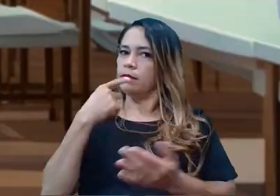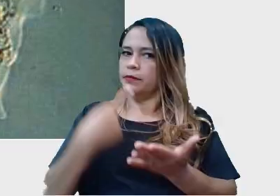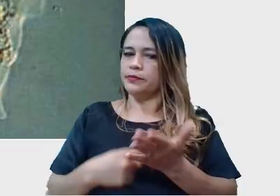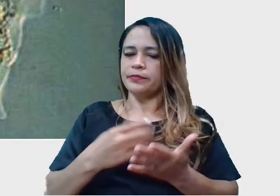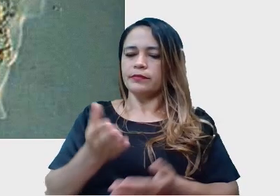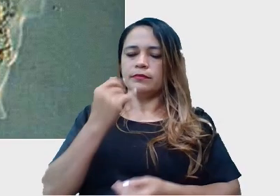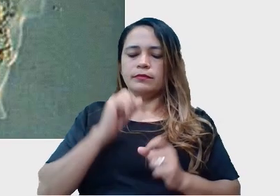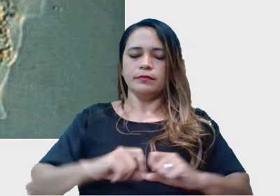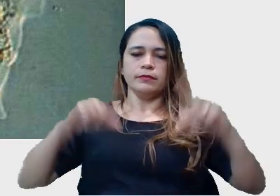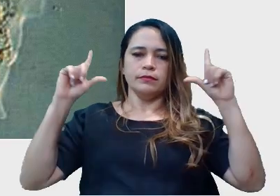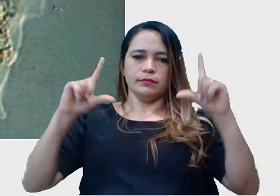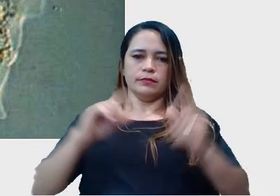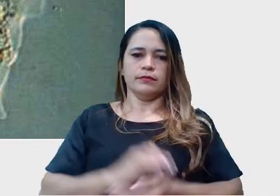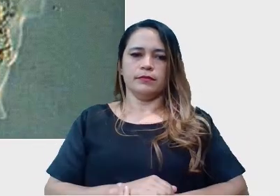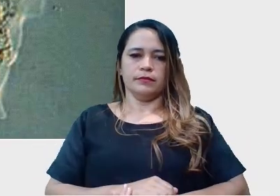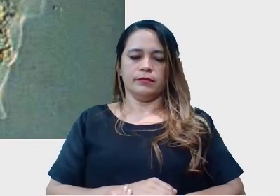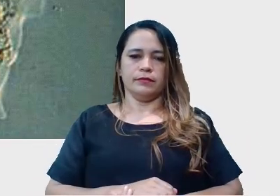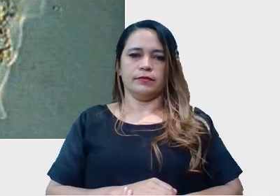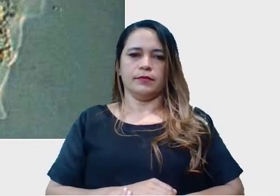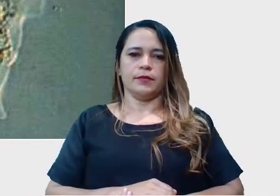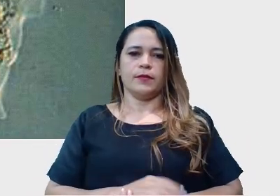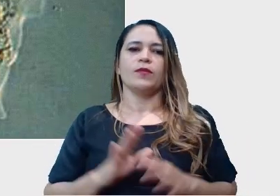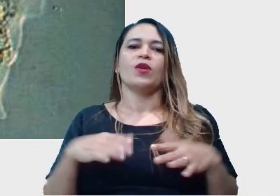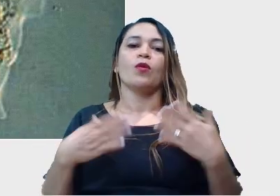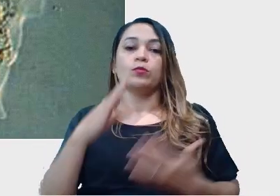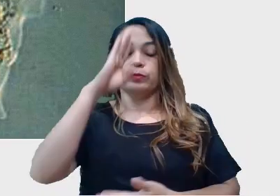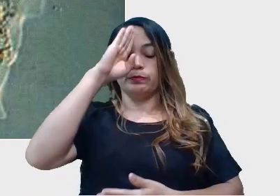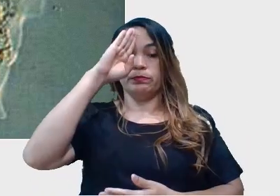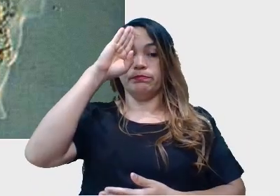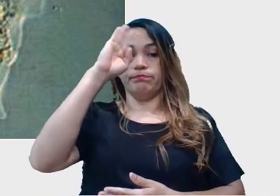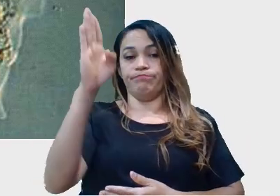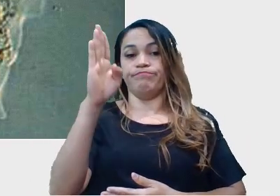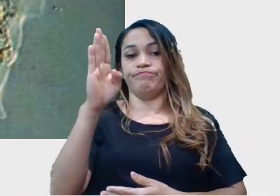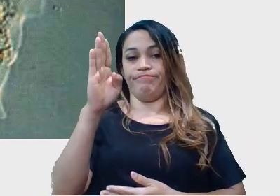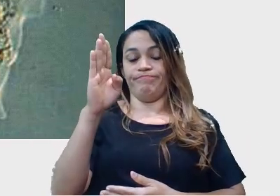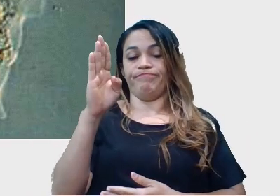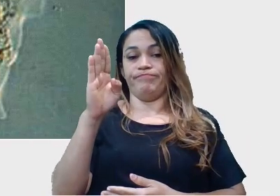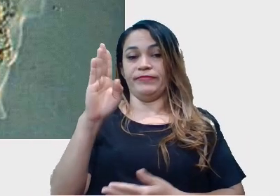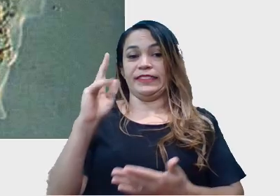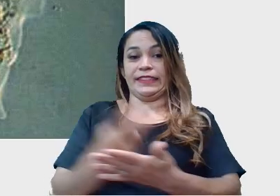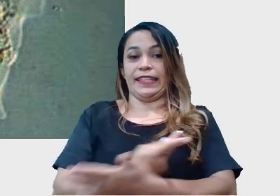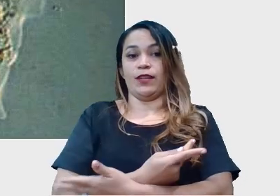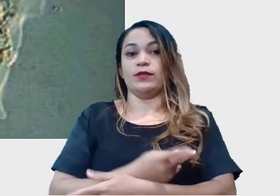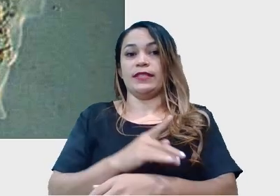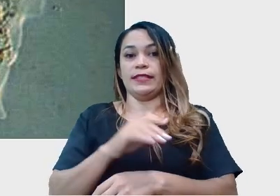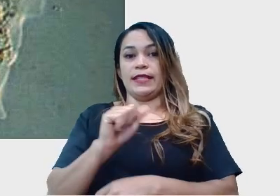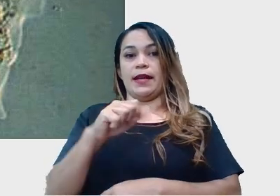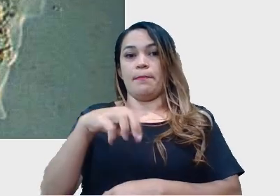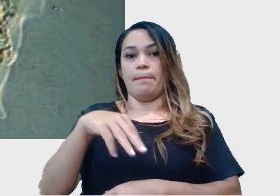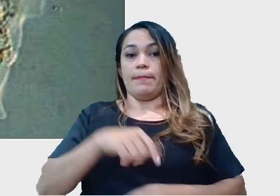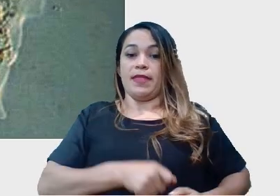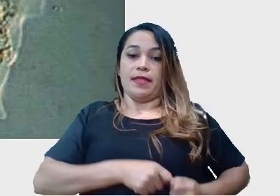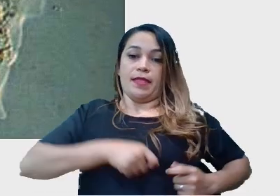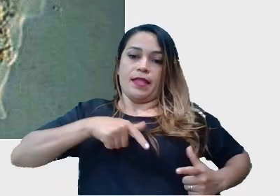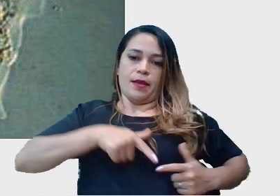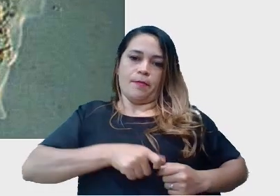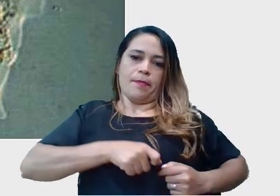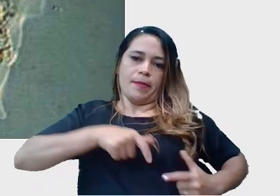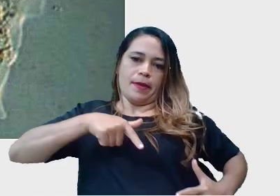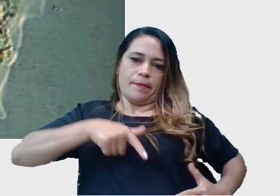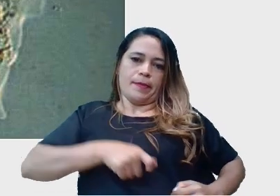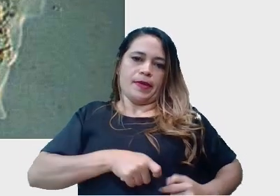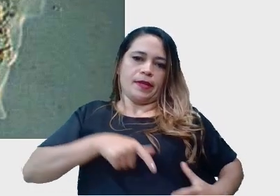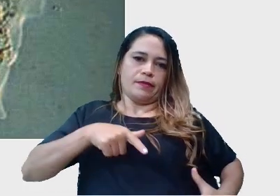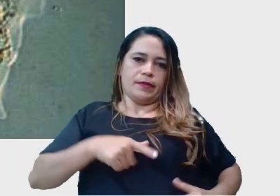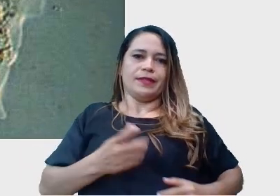Bora para a tela comigo. Vamos lá de novo. Quais são os principais sintomas da amebíase? Ela é um protozoário que fica no